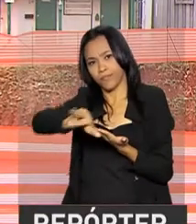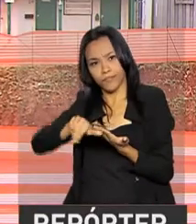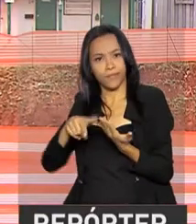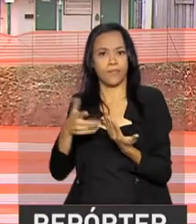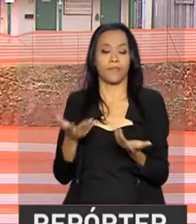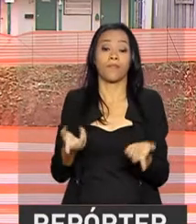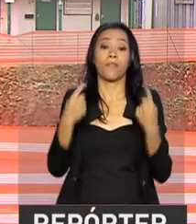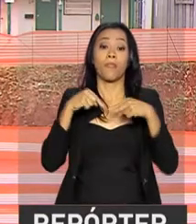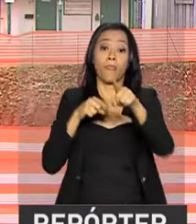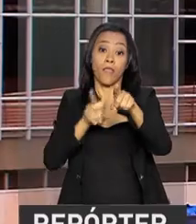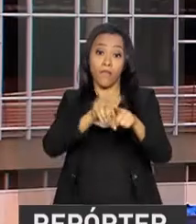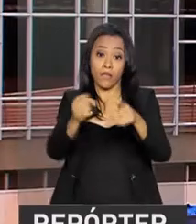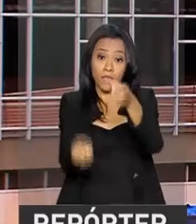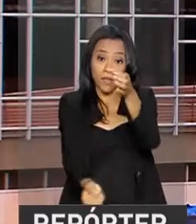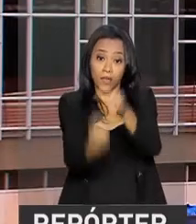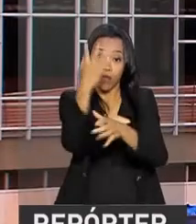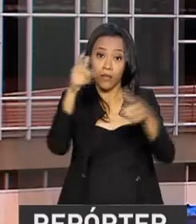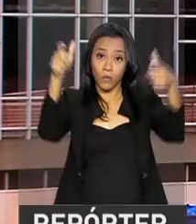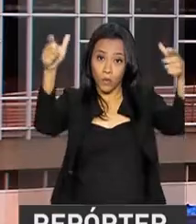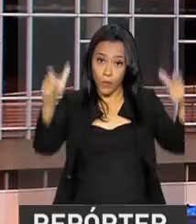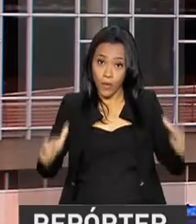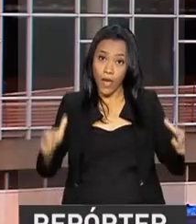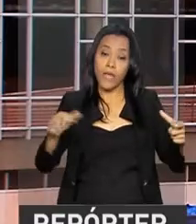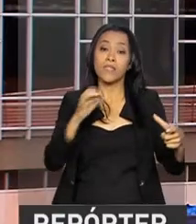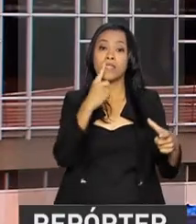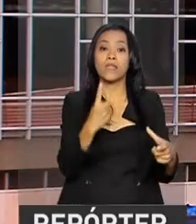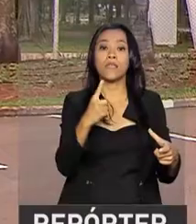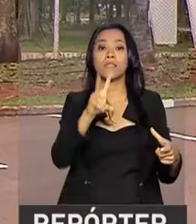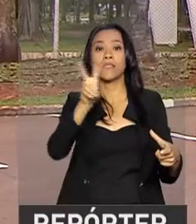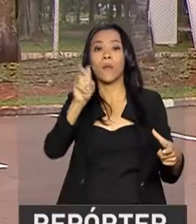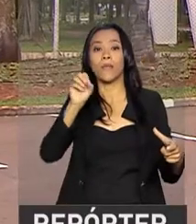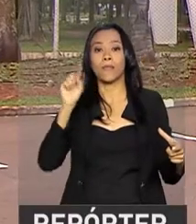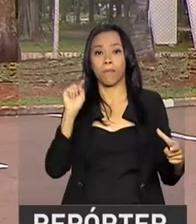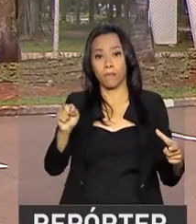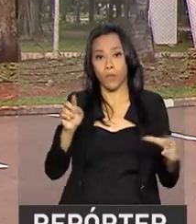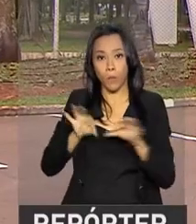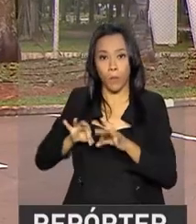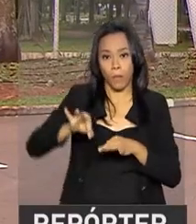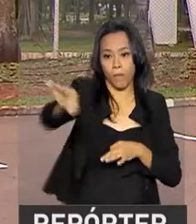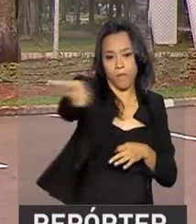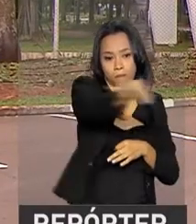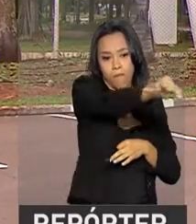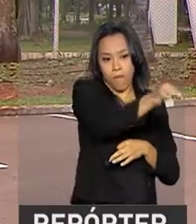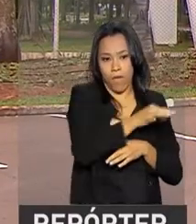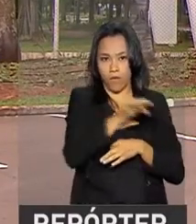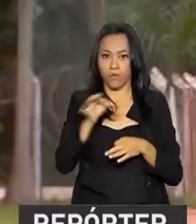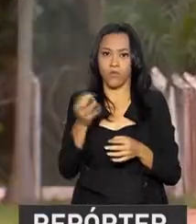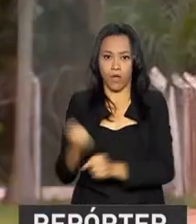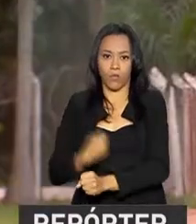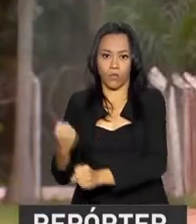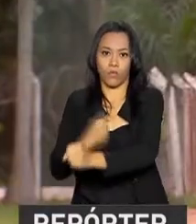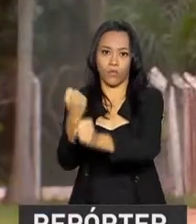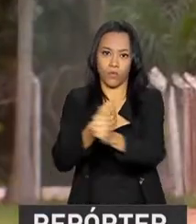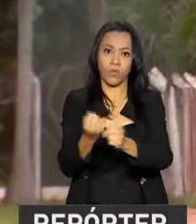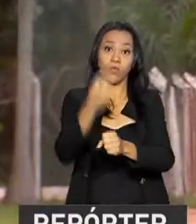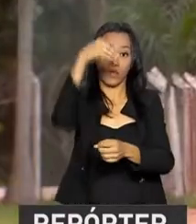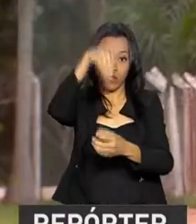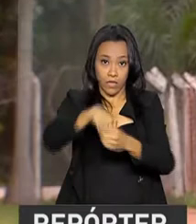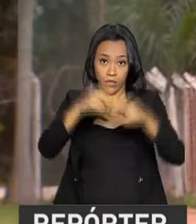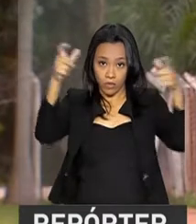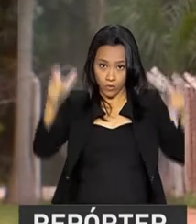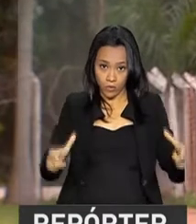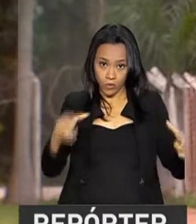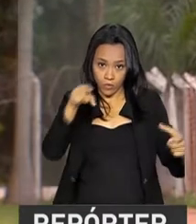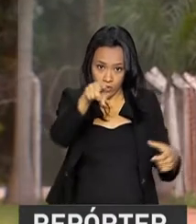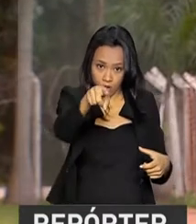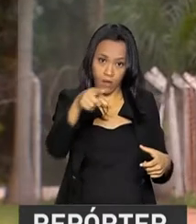ser instalado em uma área de 150 mil metros quadrados dentro do campus do Centro Nacional de Pesquisa em Energias e Materiais,